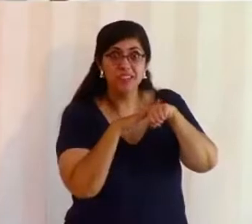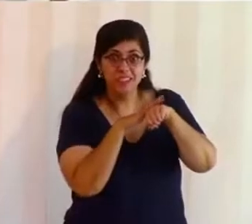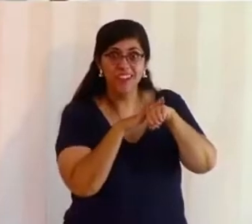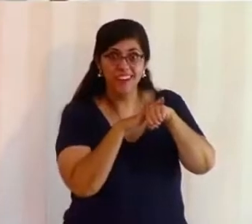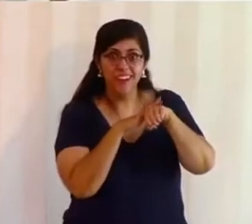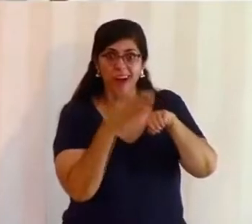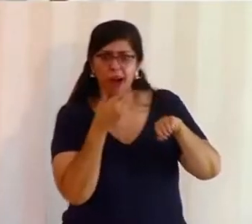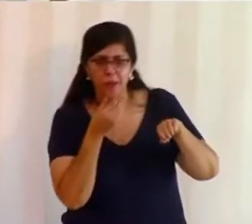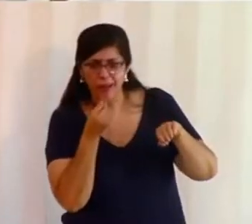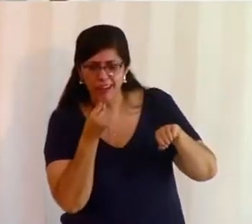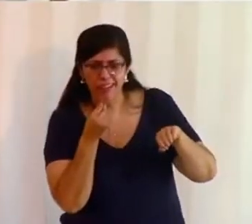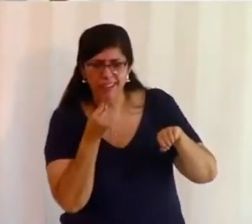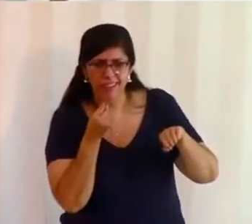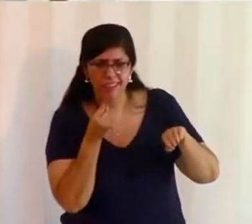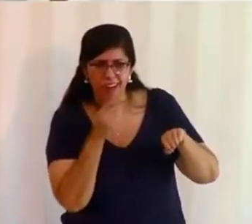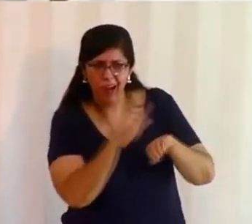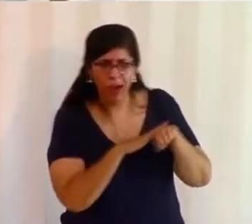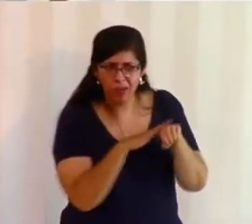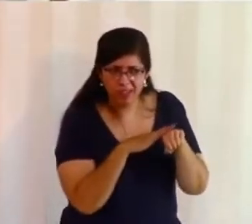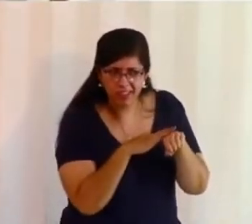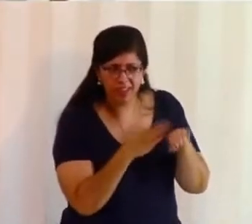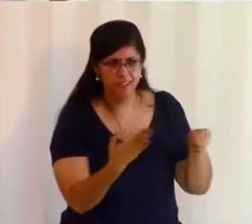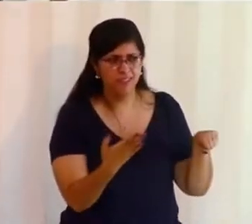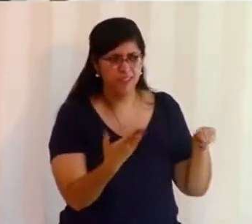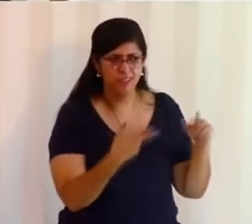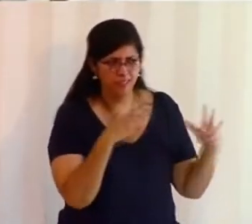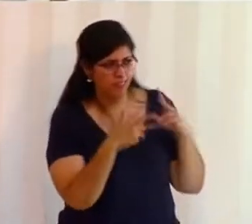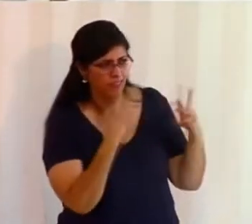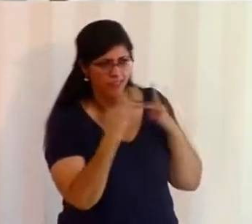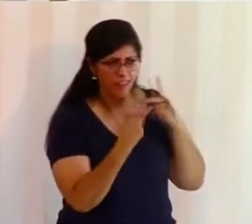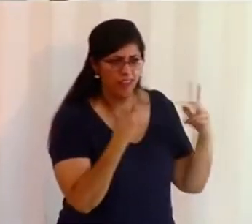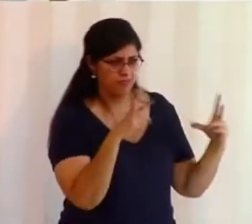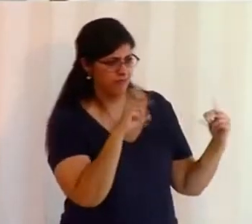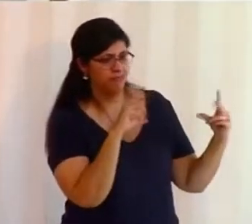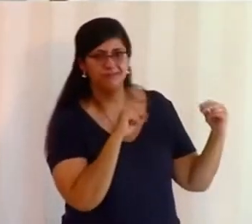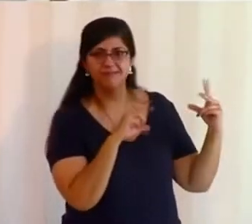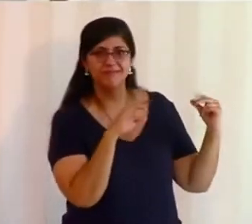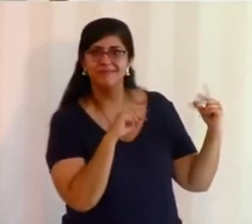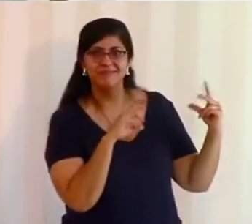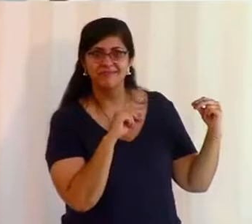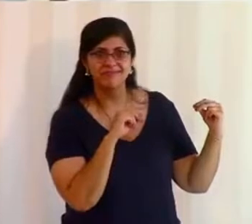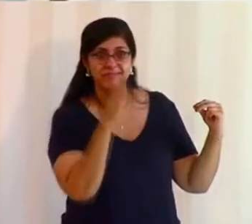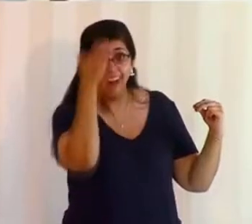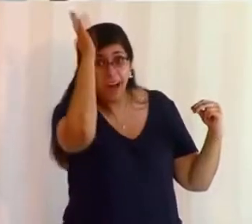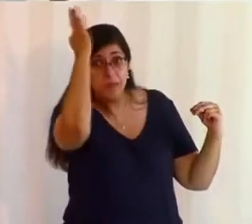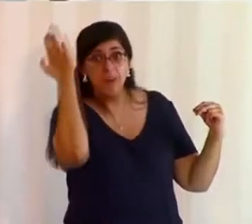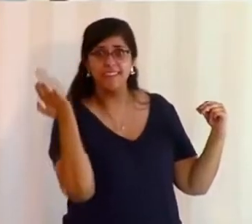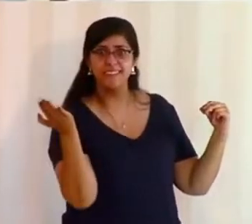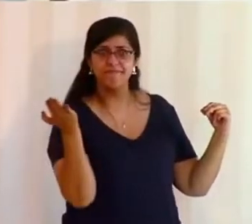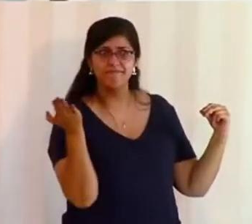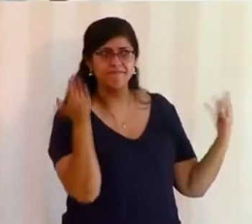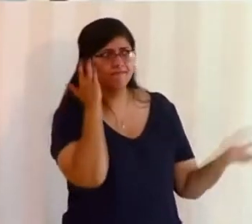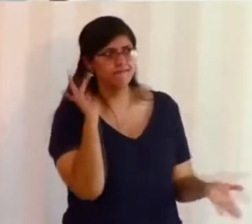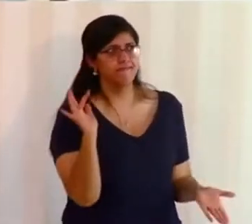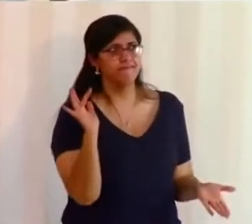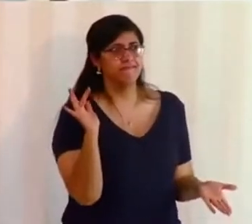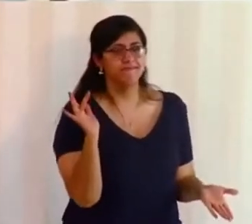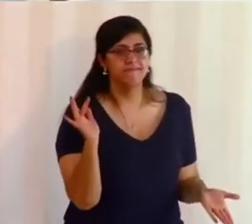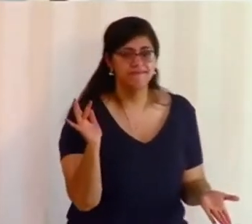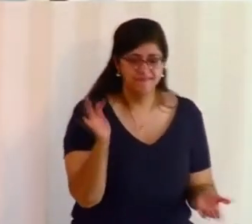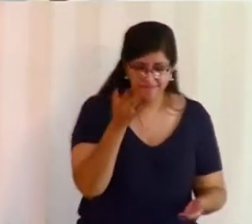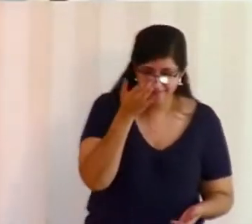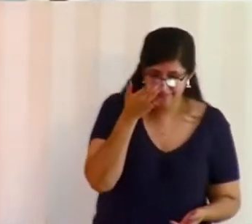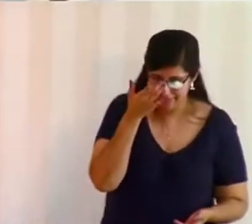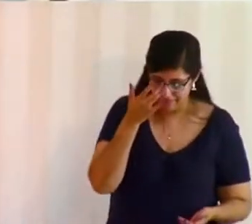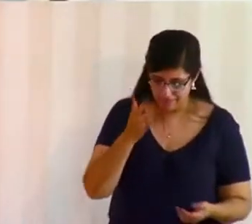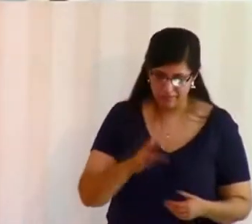A mula começou a falar: por que você está me batendo? Por que você está me batendo? E Balaão responde à mula. Eu não sei quem era a mula nessa história.